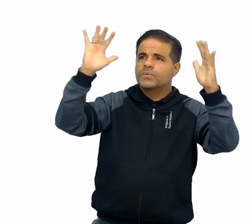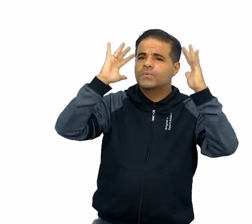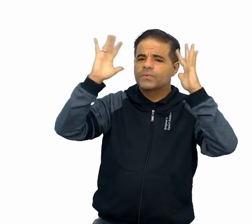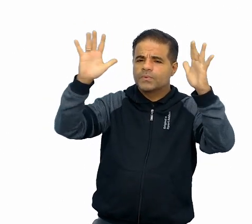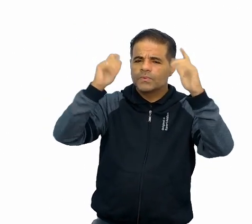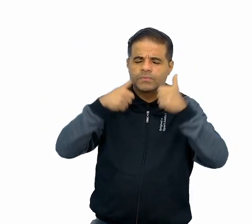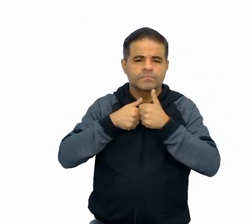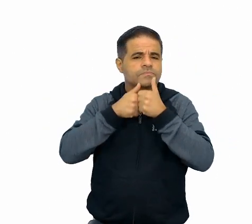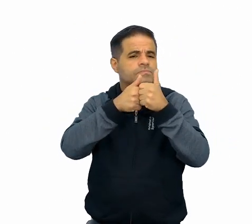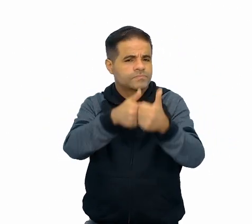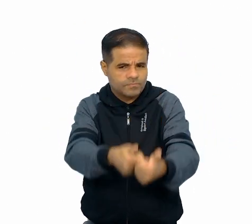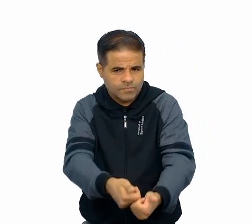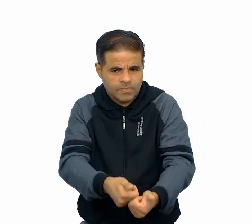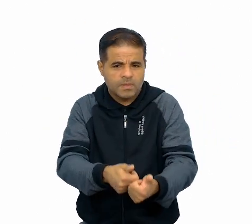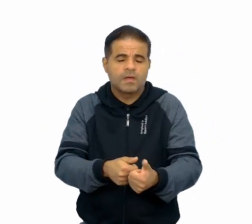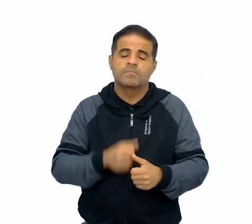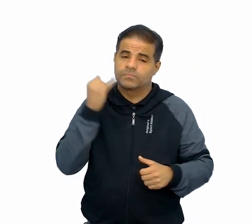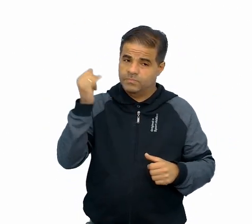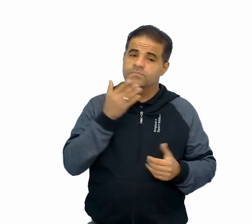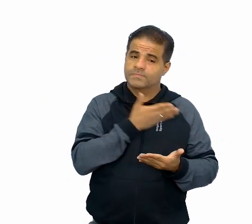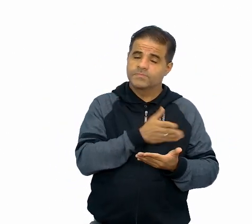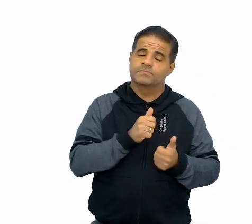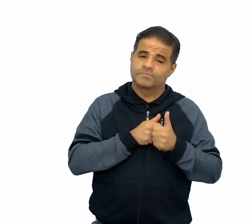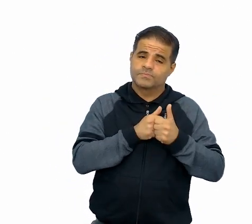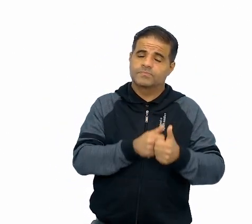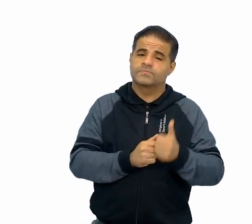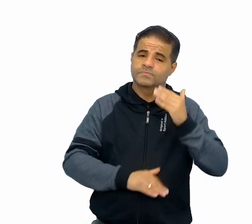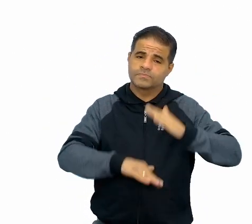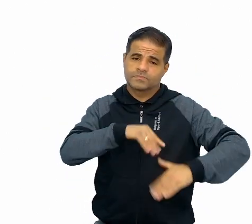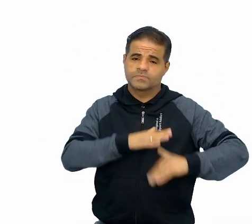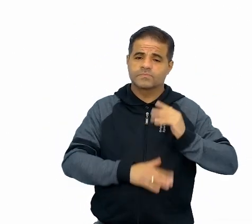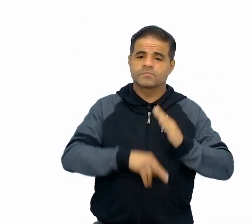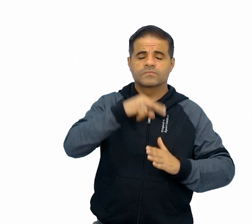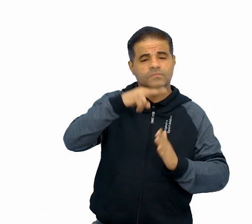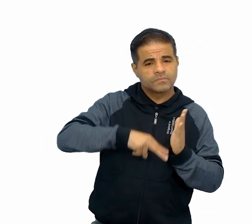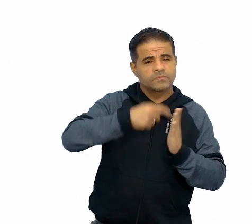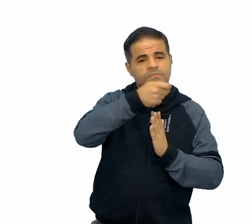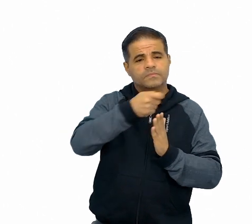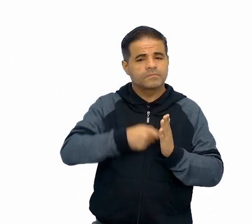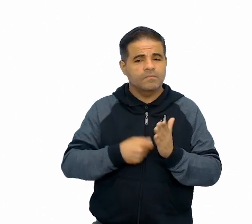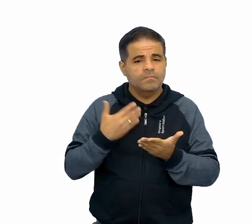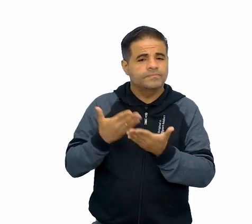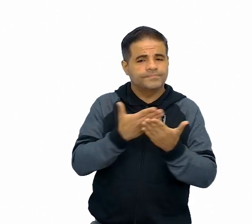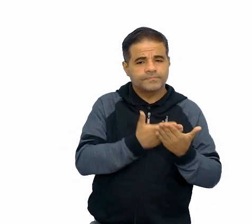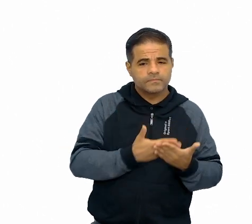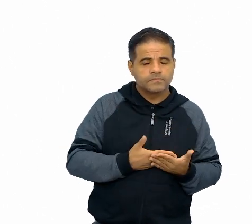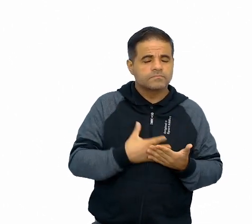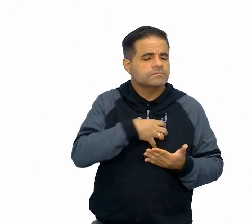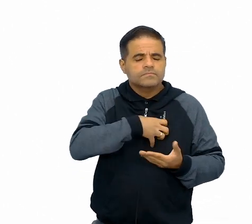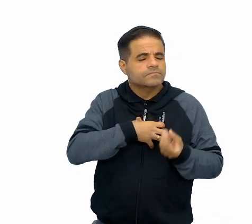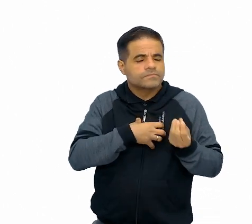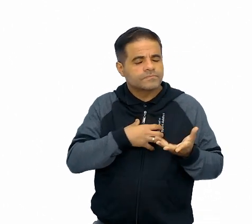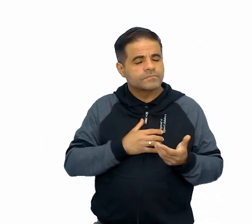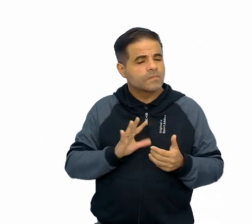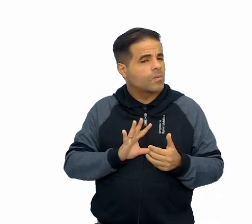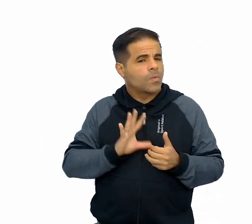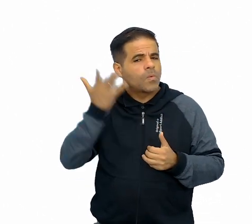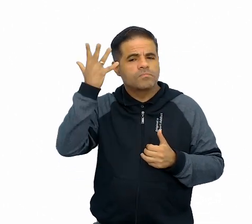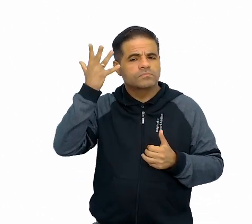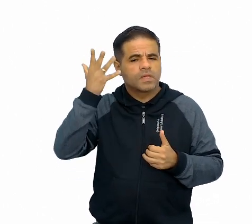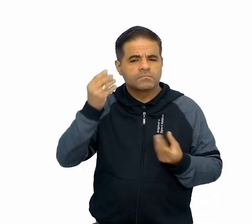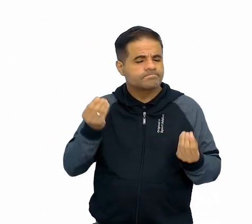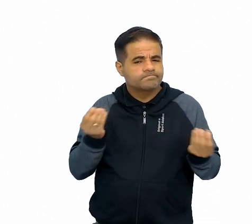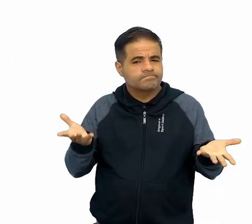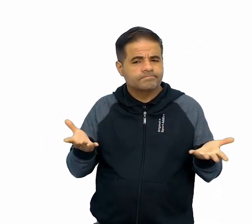Tá? Então, é importante que vocês busquem os dados sobre a leitura e a escrita dos estudantes, como que isso vem